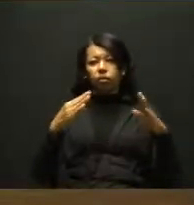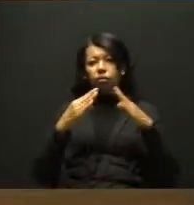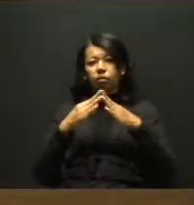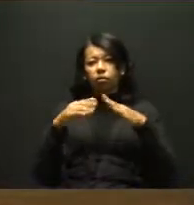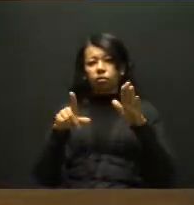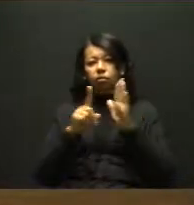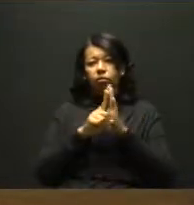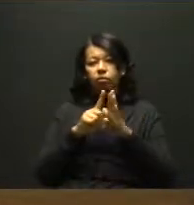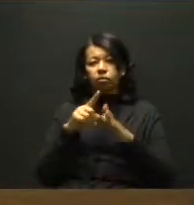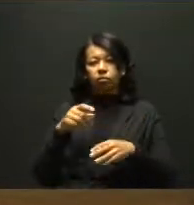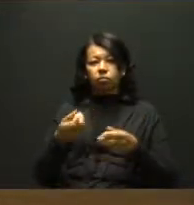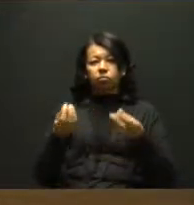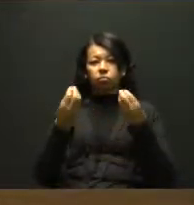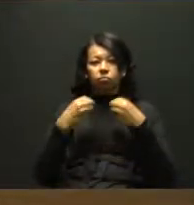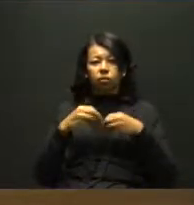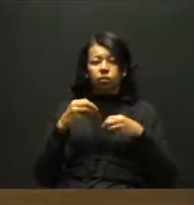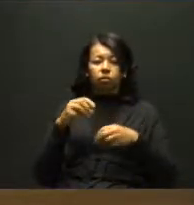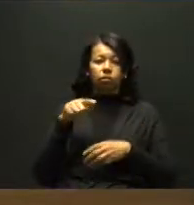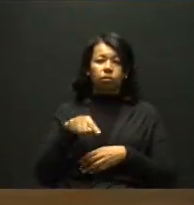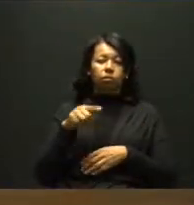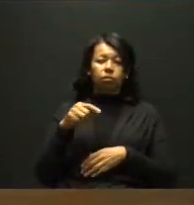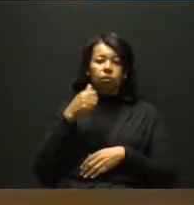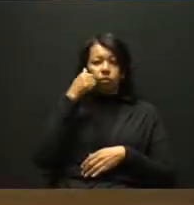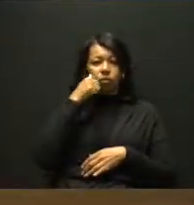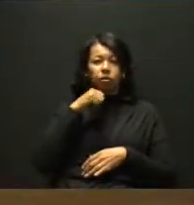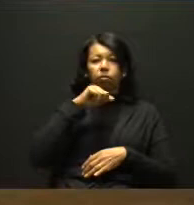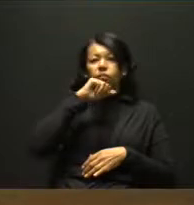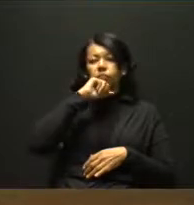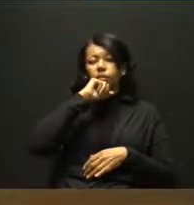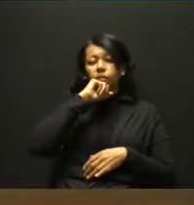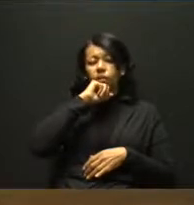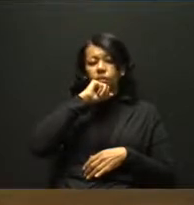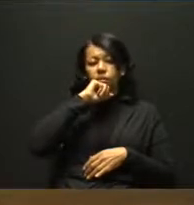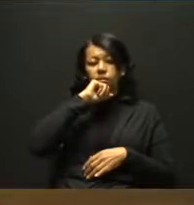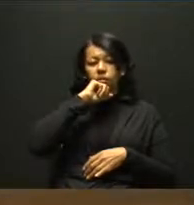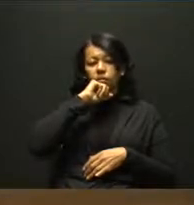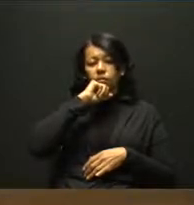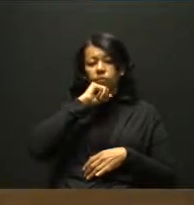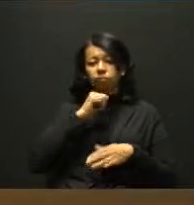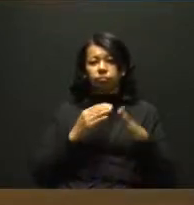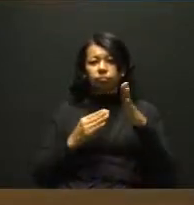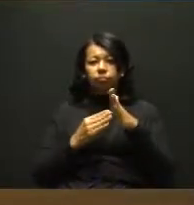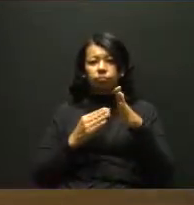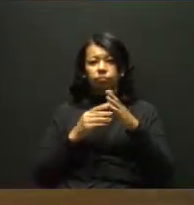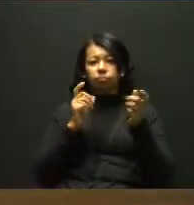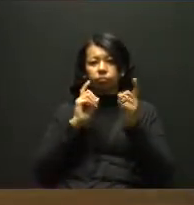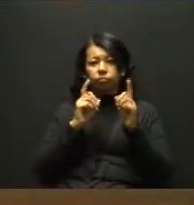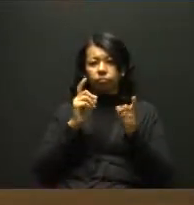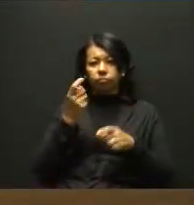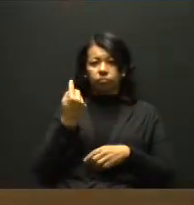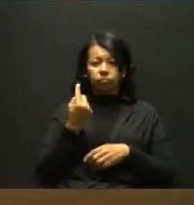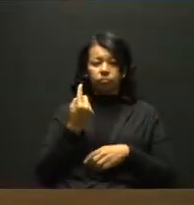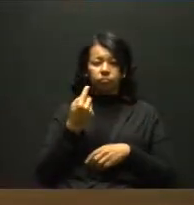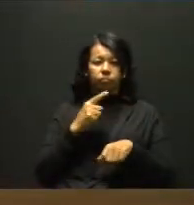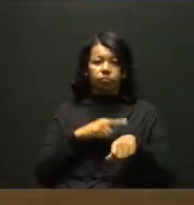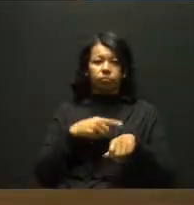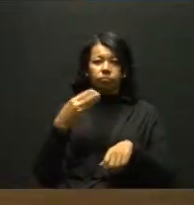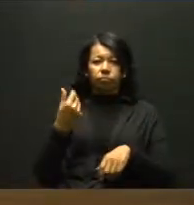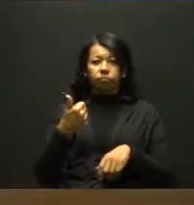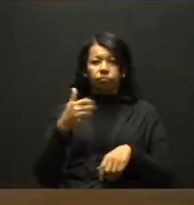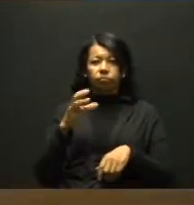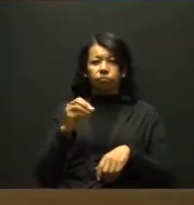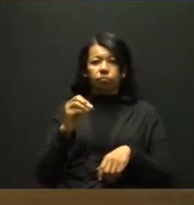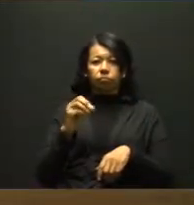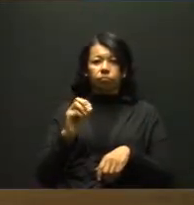e nós aprendêssemos essas mães aqui pedir temos aqui uma suspensão da sessão por um período de 10 a 15 minutos